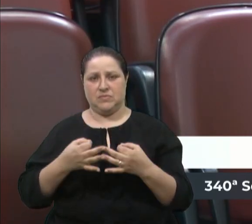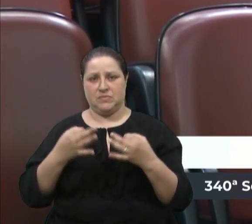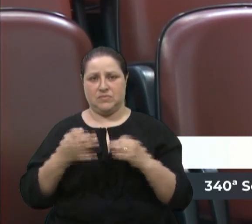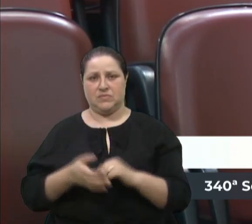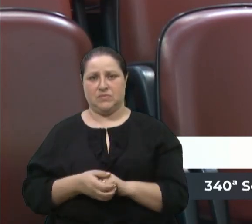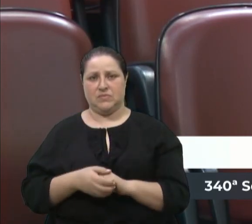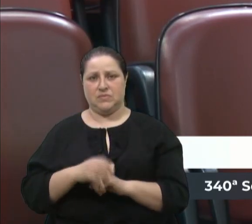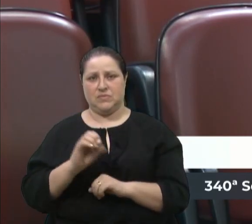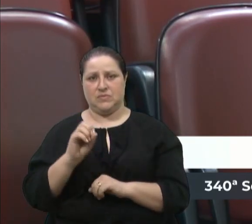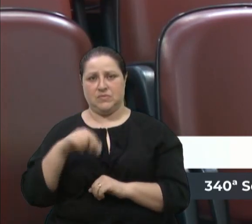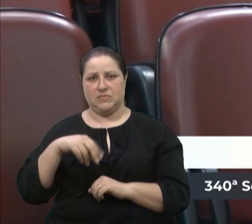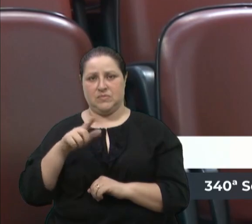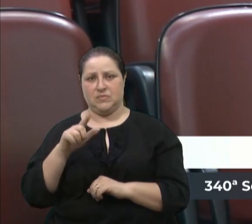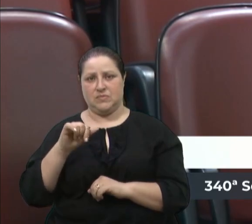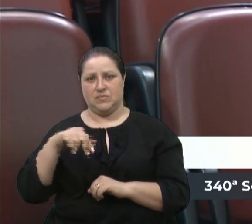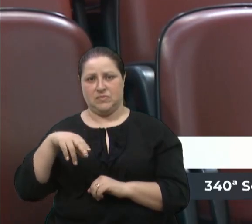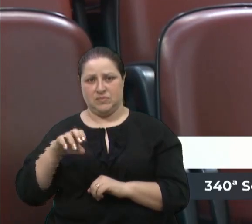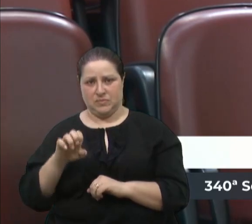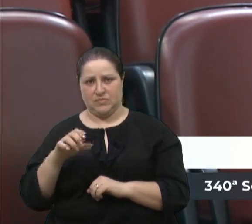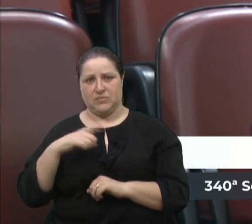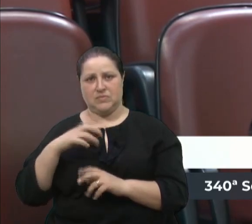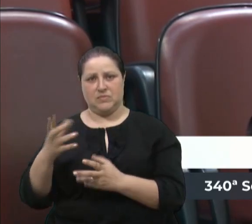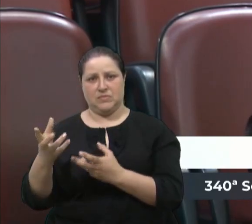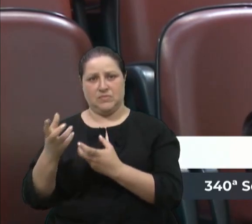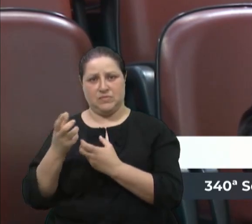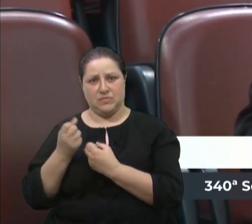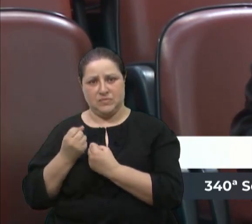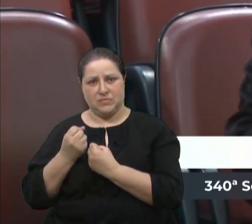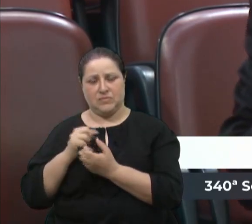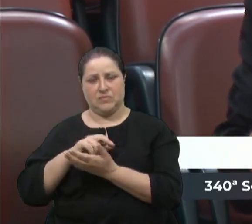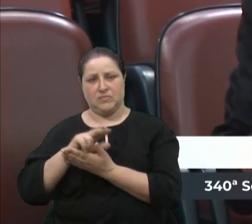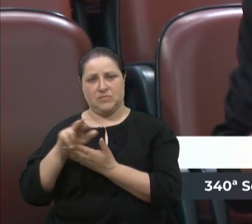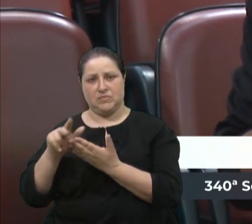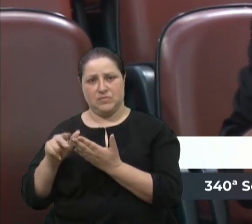gabinete online, aonde estamos recebendo diversos pedidos